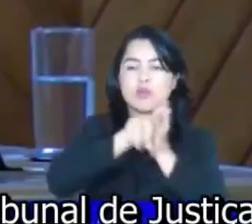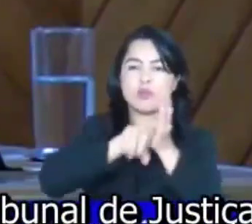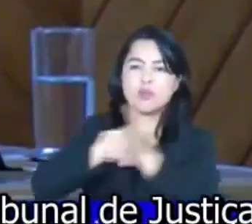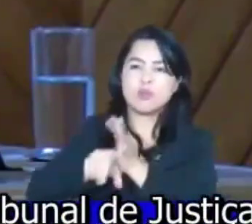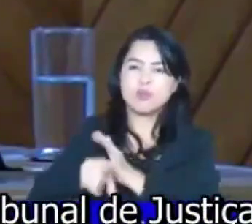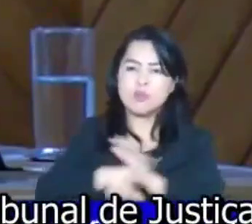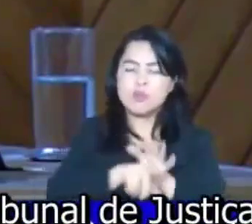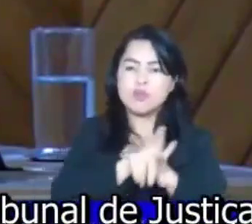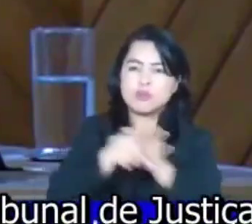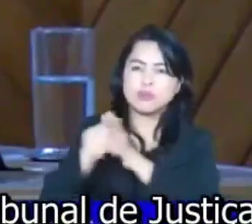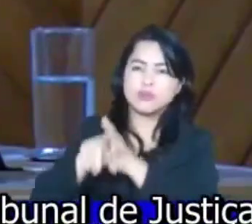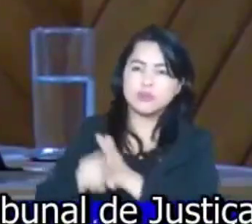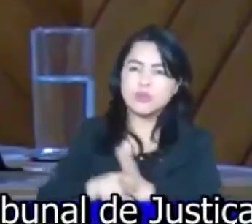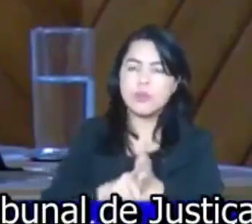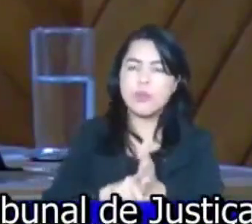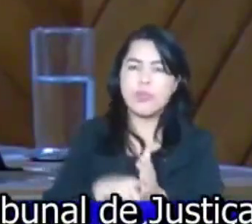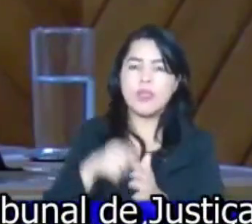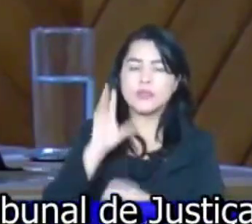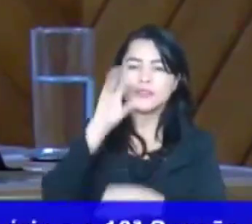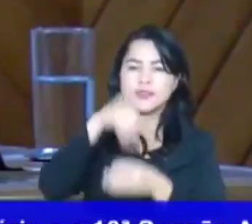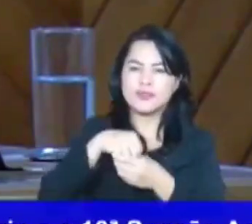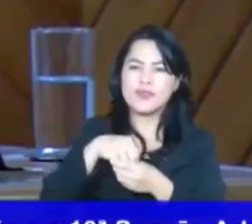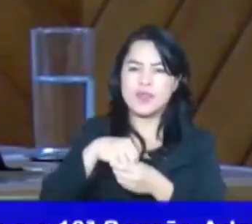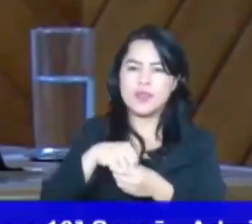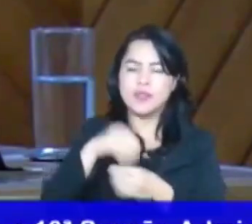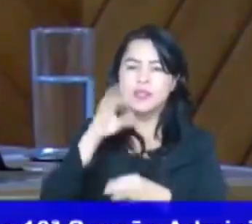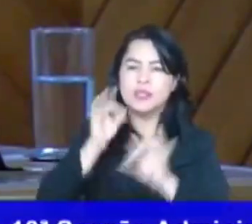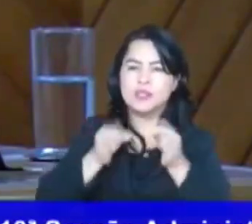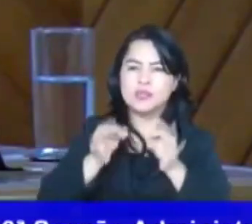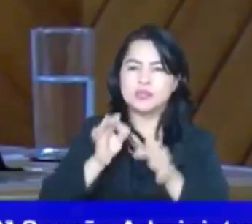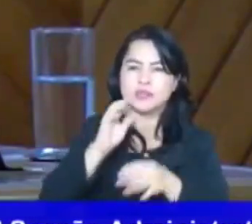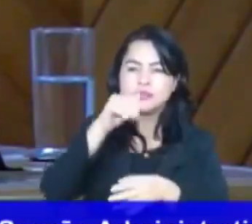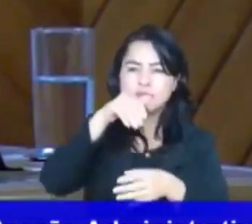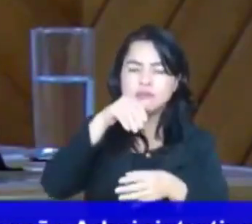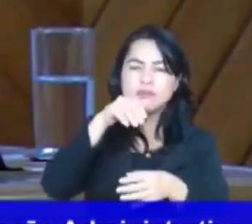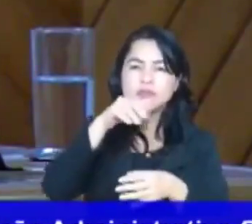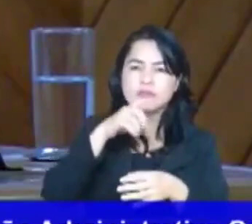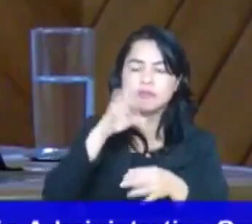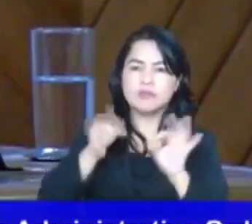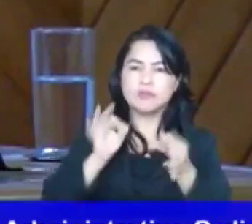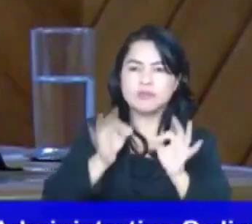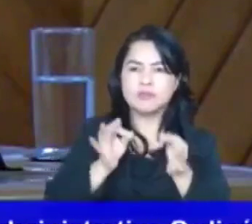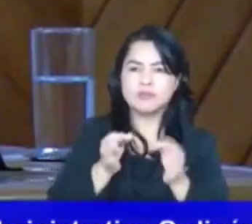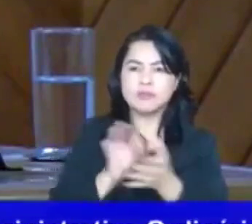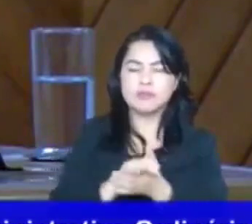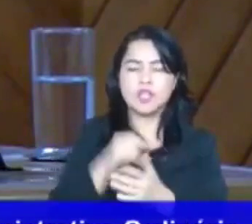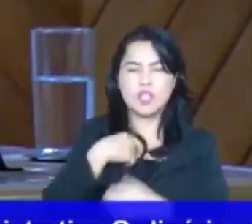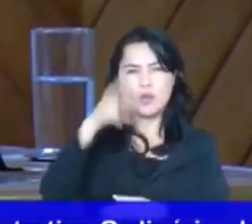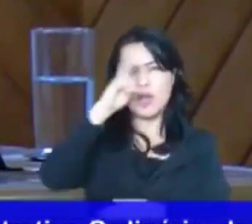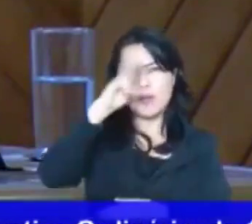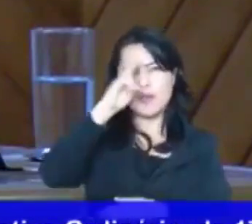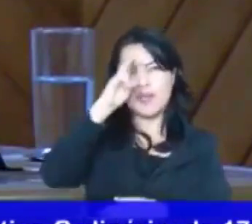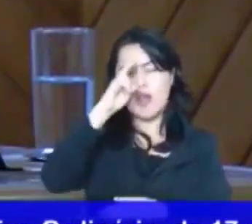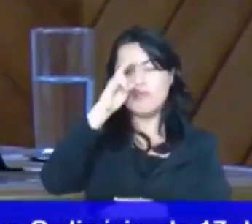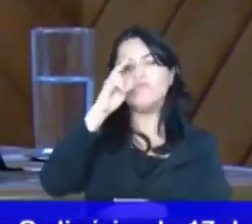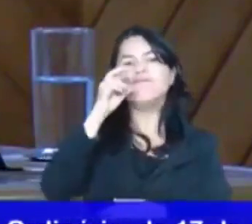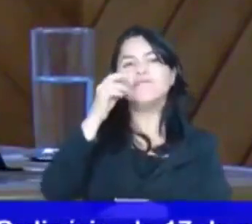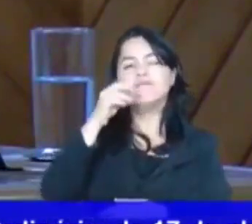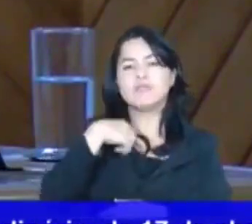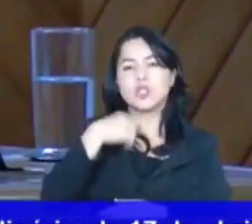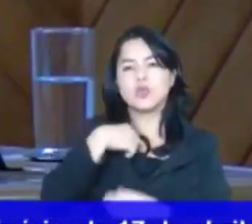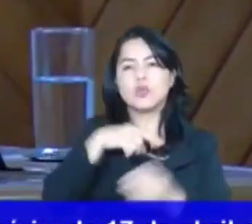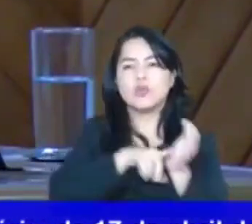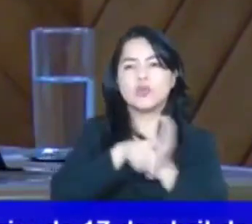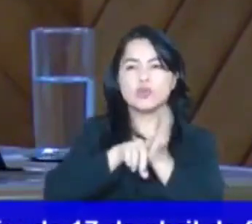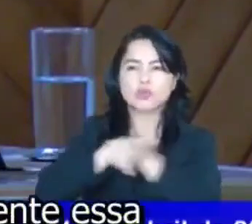essa matéria no Tribunal de Justiça, e curioso, quando chegou no meu gabinete, eu me lembrei dessa matéria, e eu fui